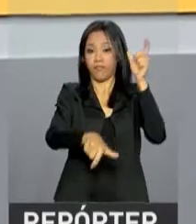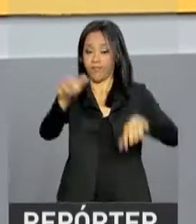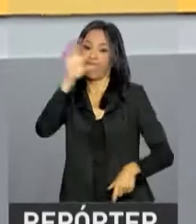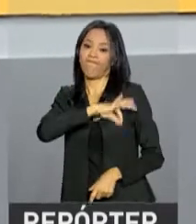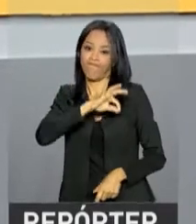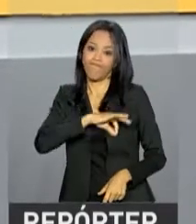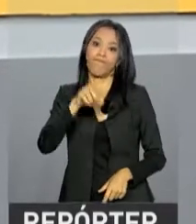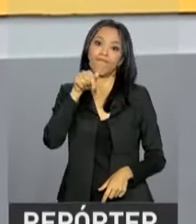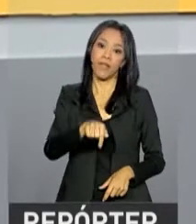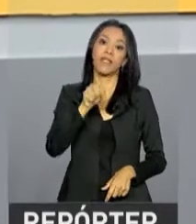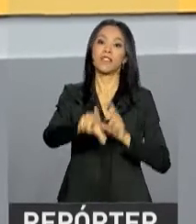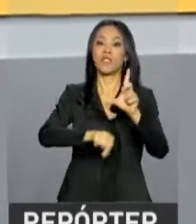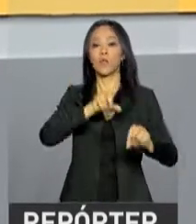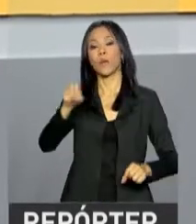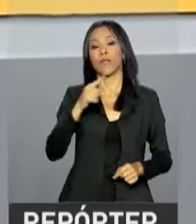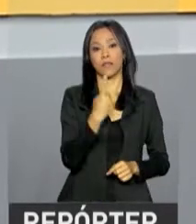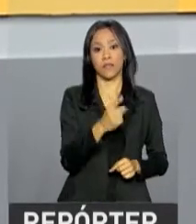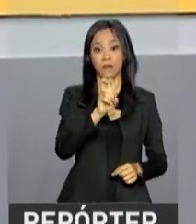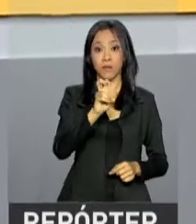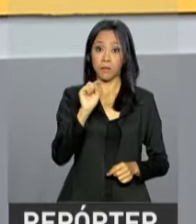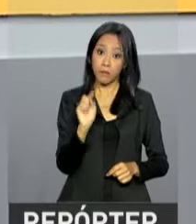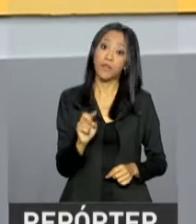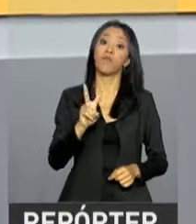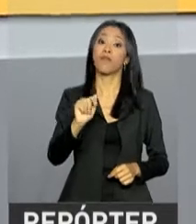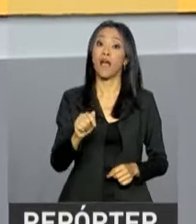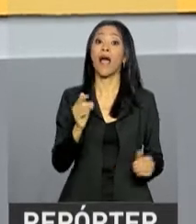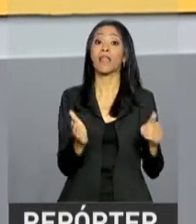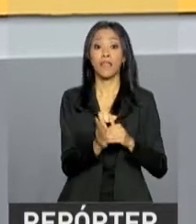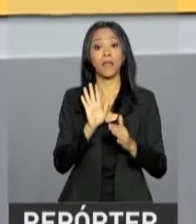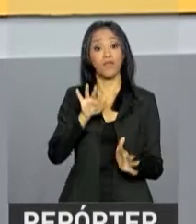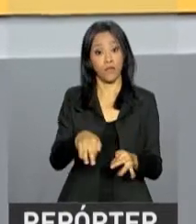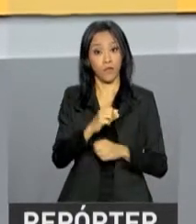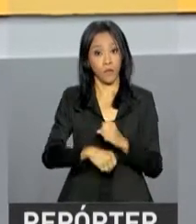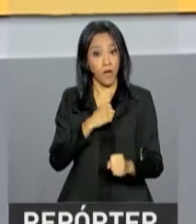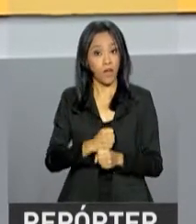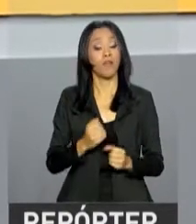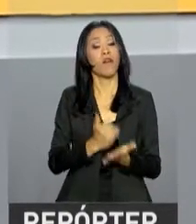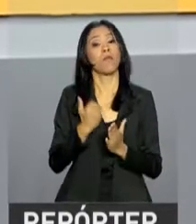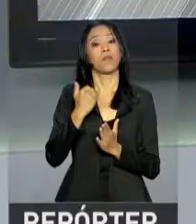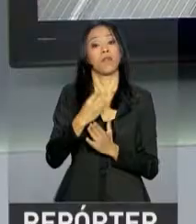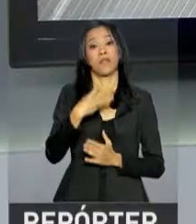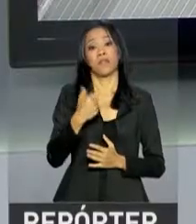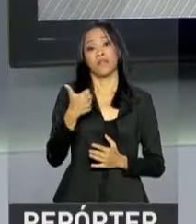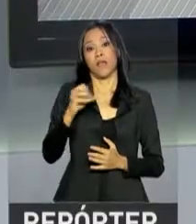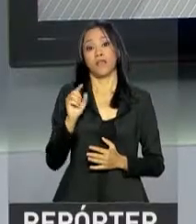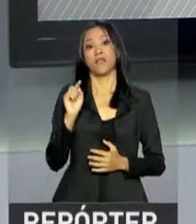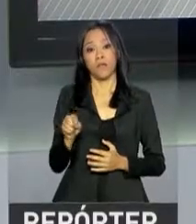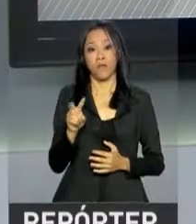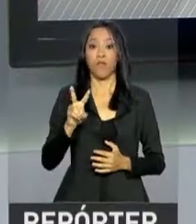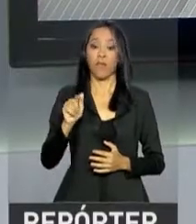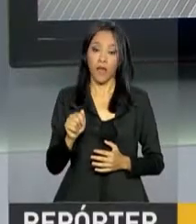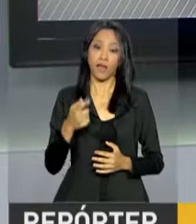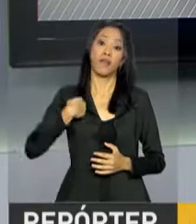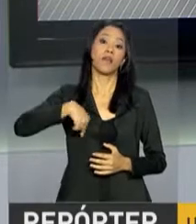155 mil vagas até o final do ano esse número vai chegar a 310 mil vagas nós ficamos por